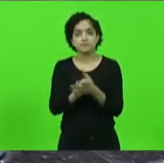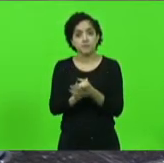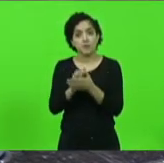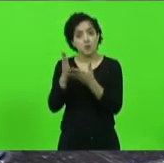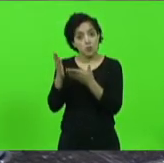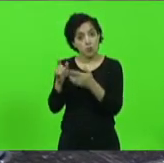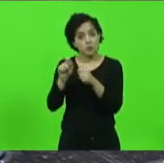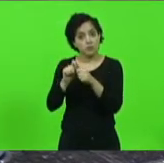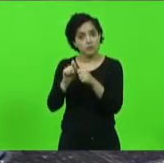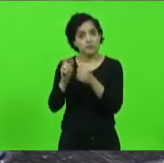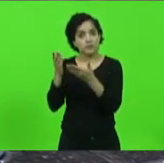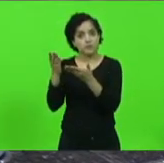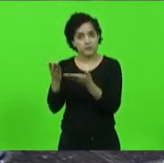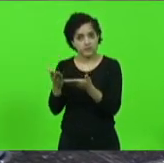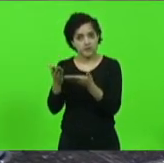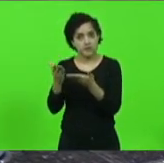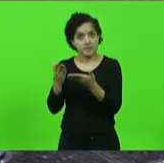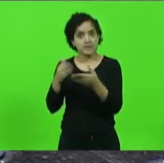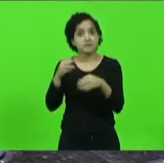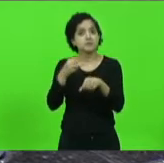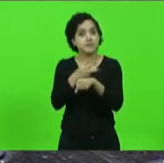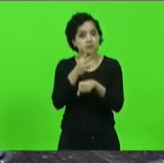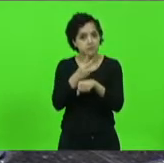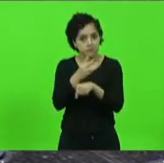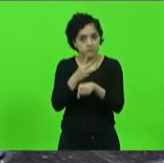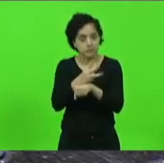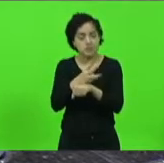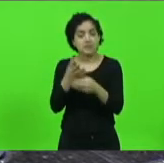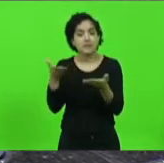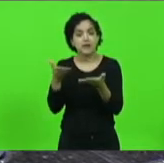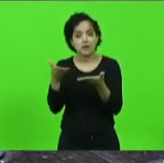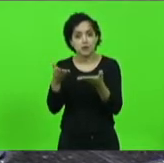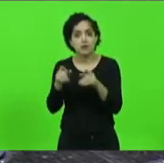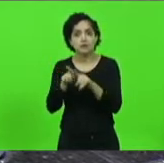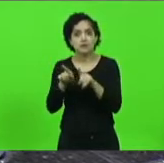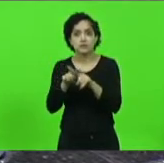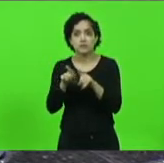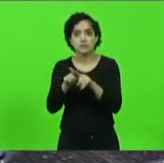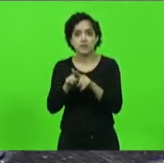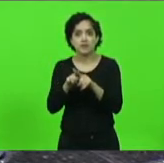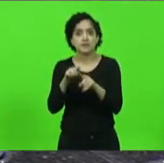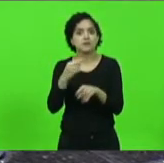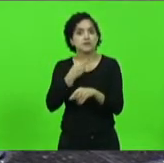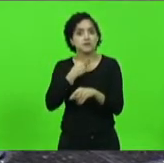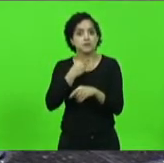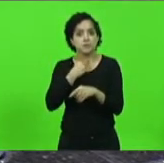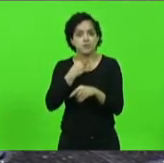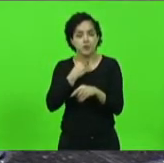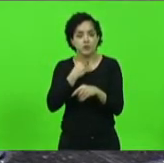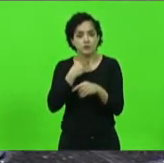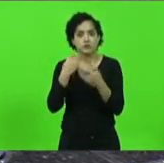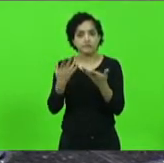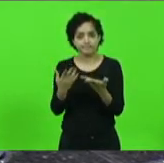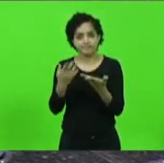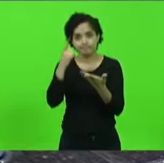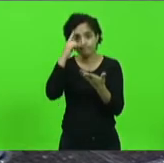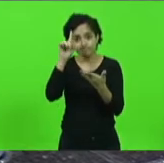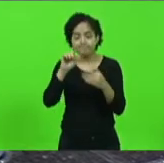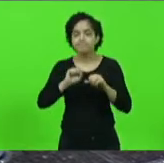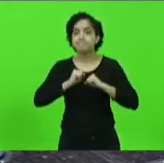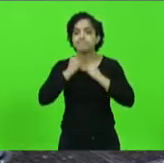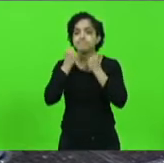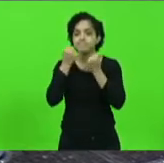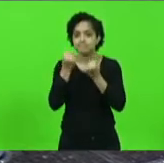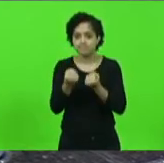feitas contra mim em WhatsApp e como as que estão sendo feitas aqui agora, não deveriam ter espaço no parlamento. E as ideias deveriam ser defendidas pelo que elas